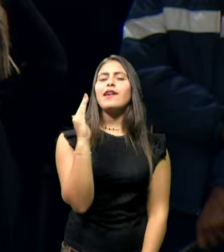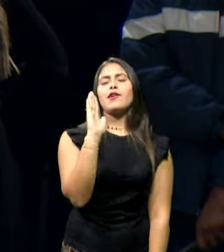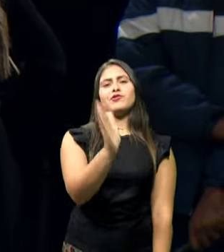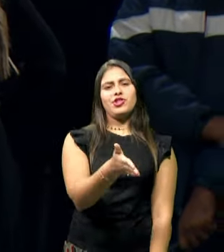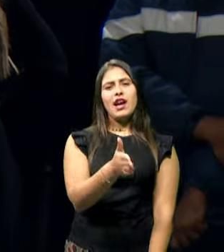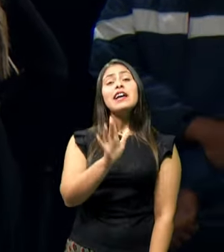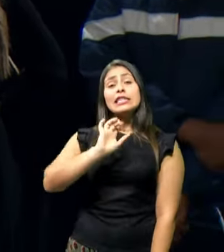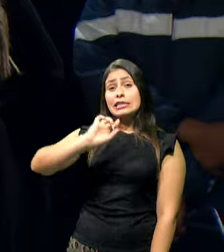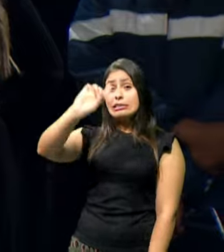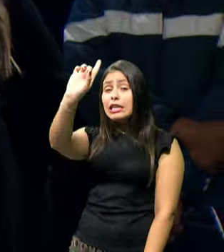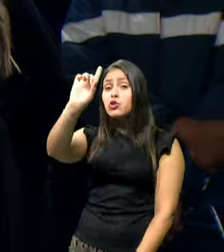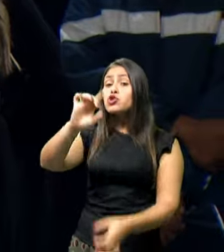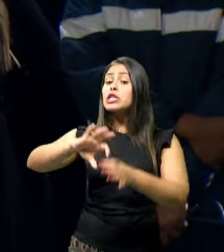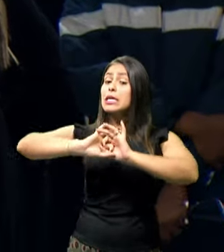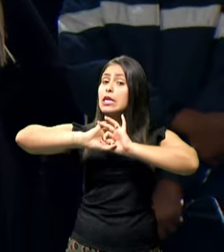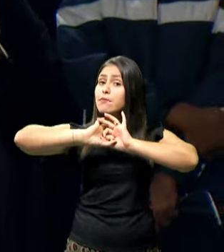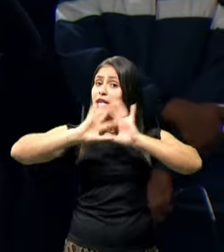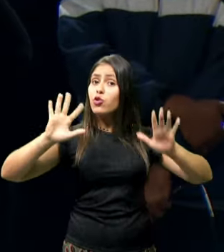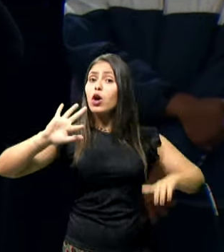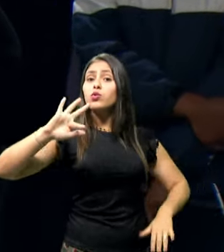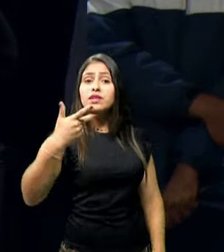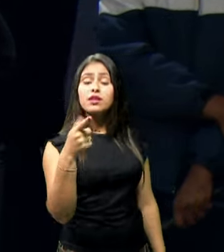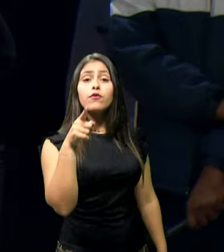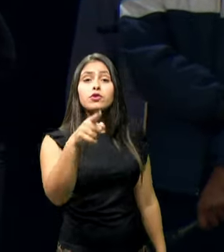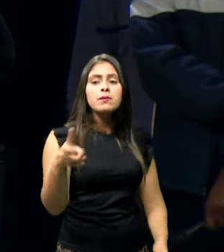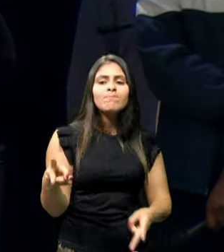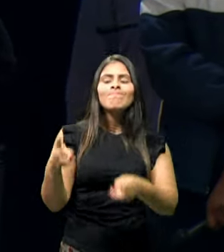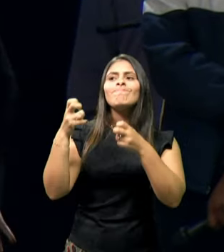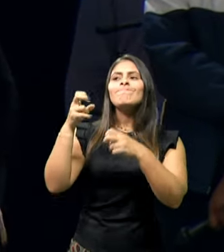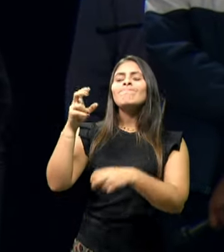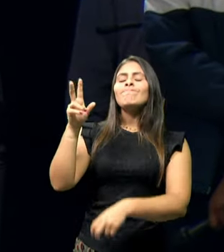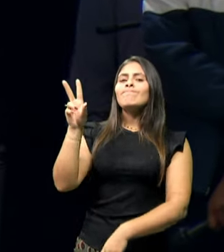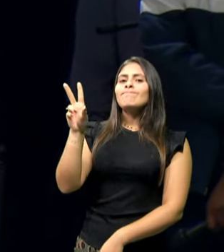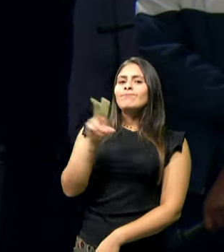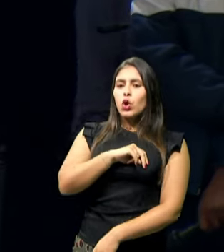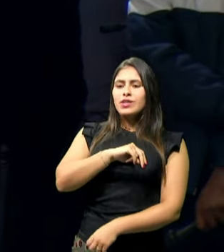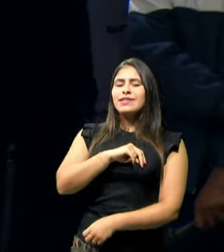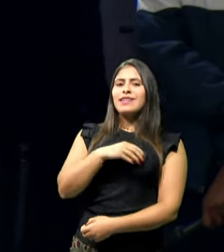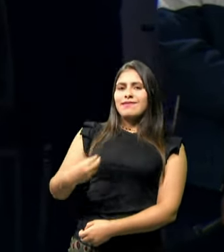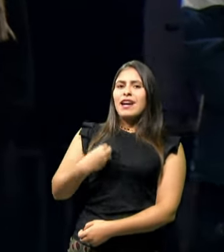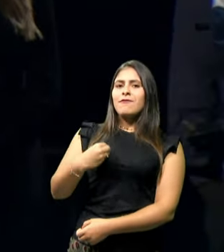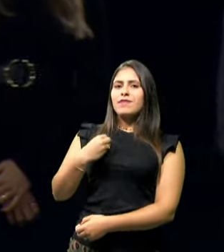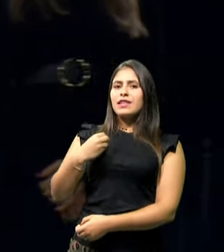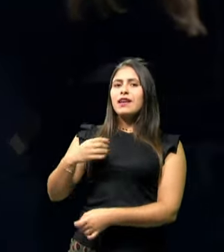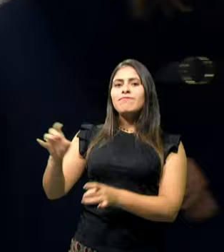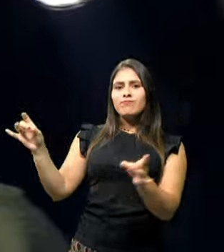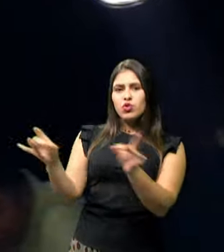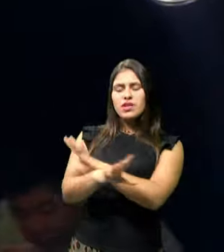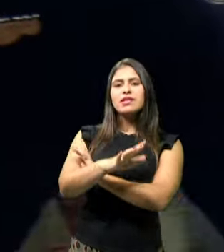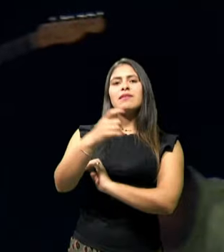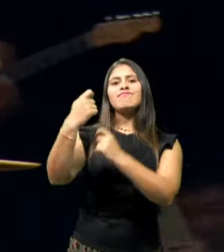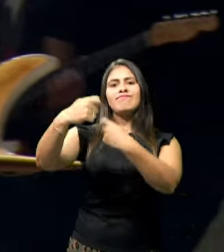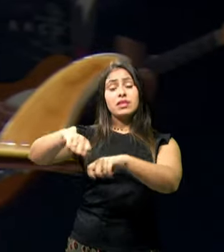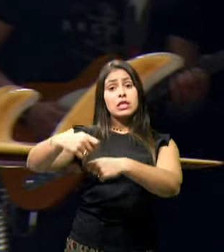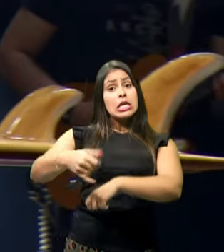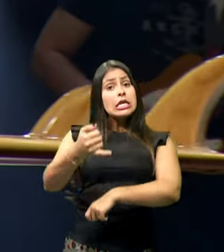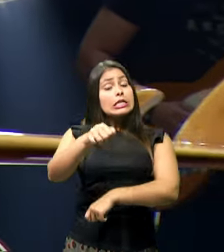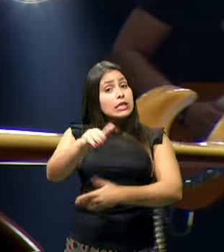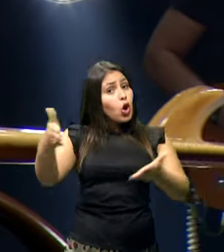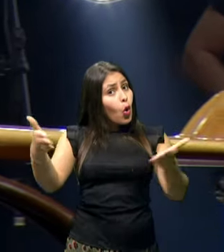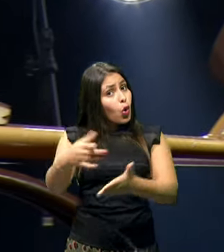Deus já permitiu coisas acontecerem para te dar sinais, para você consertar a sua vida. Então, se hoje aqui